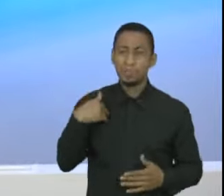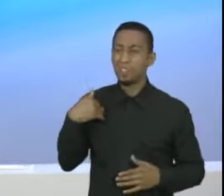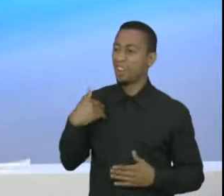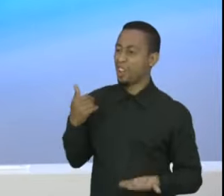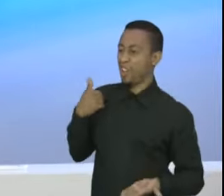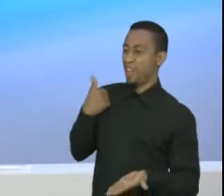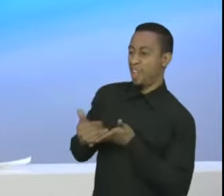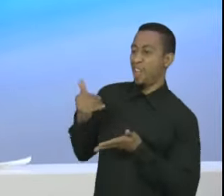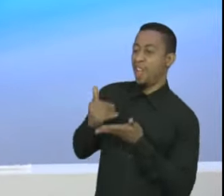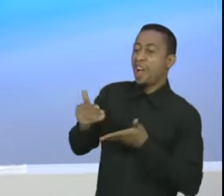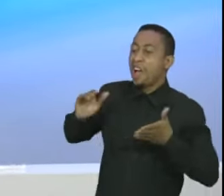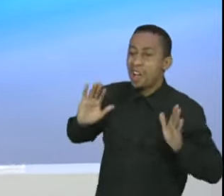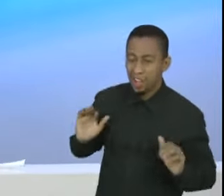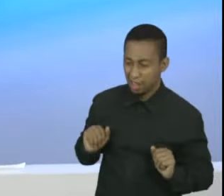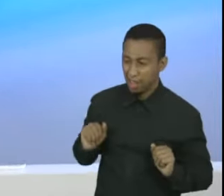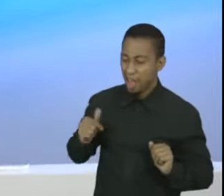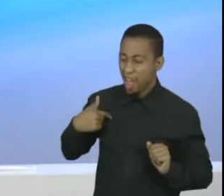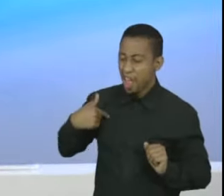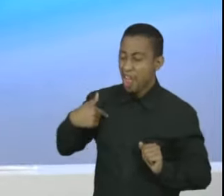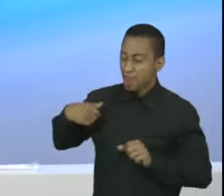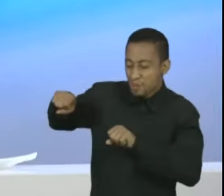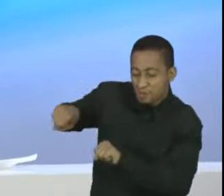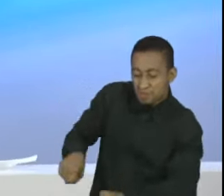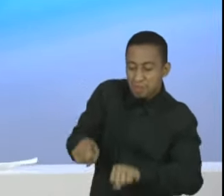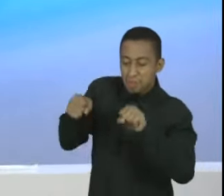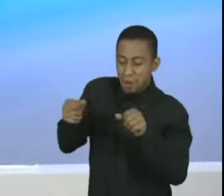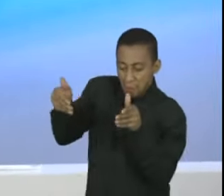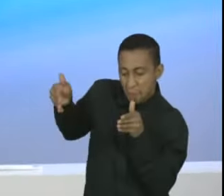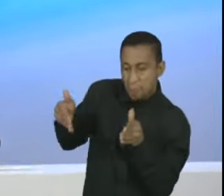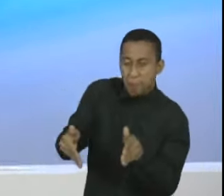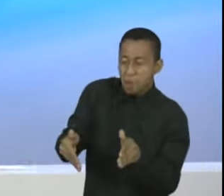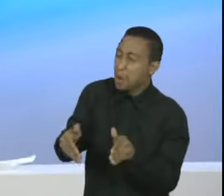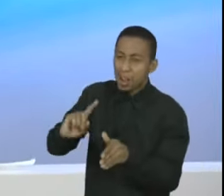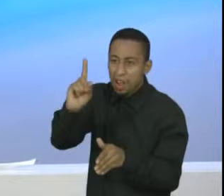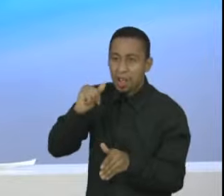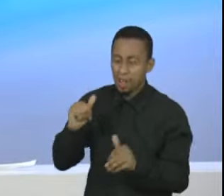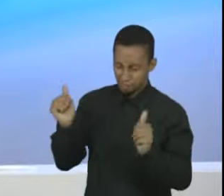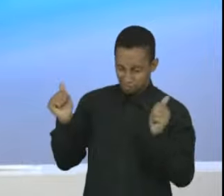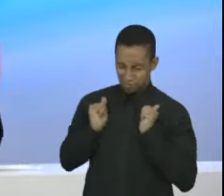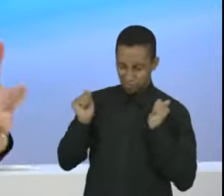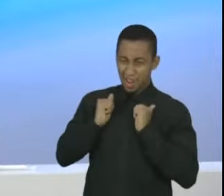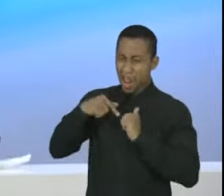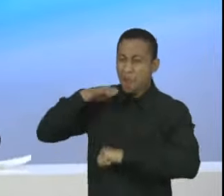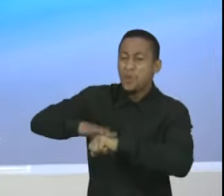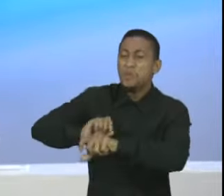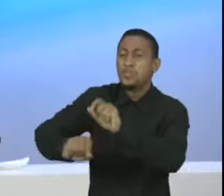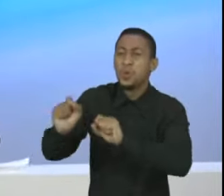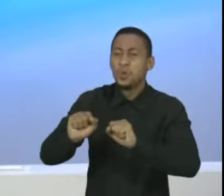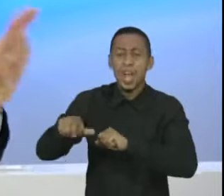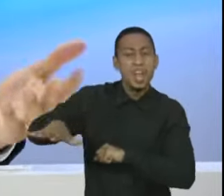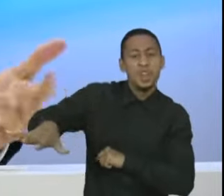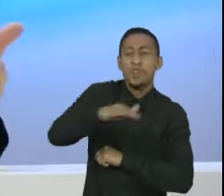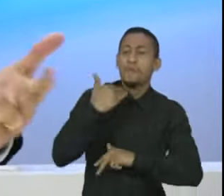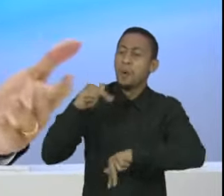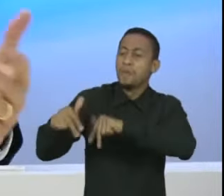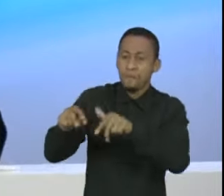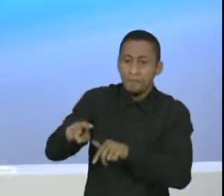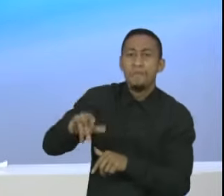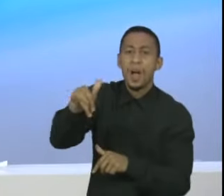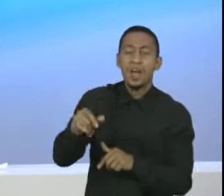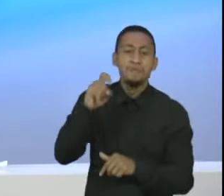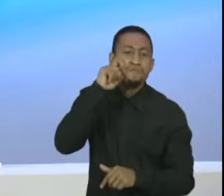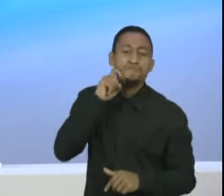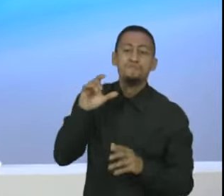não sou não sou coveiro o que que eu posso fazer todo mundo vai morrer bundão Maricá Me